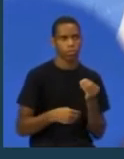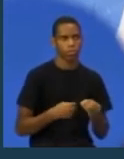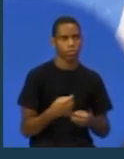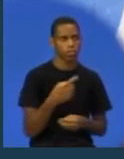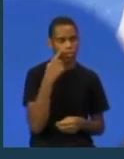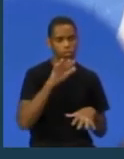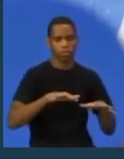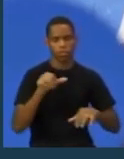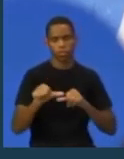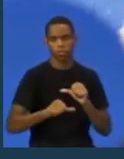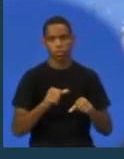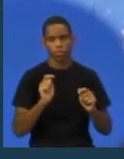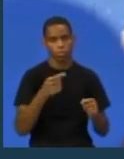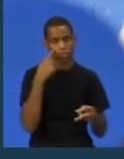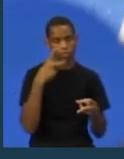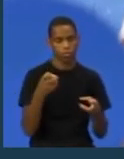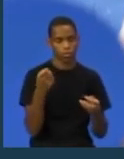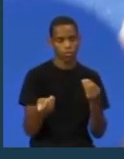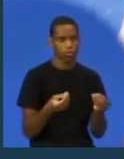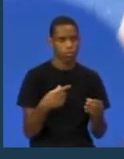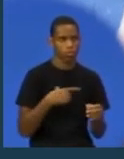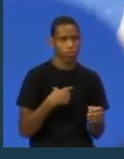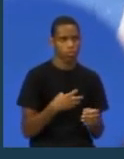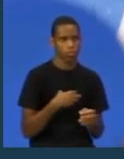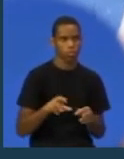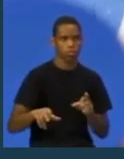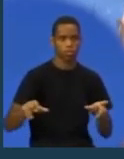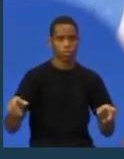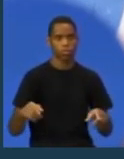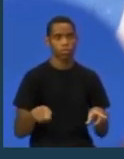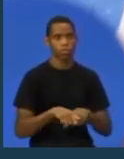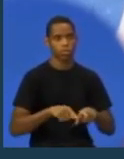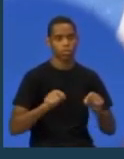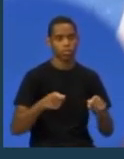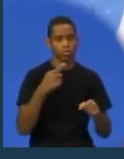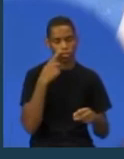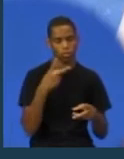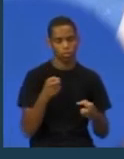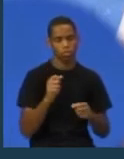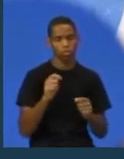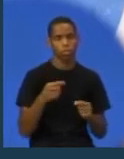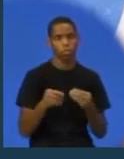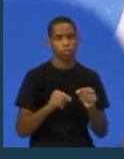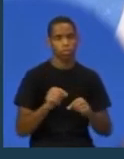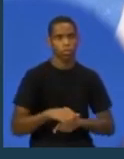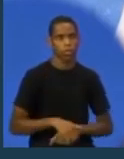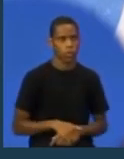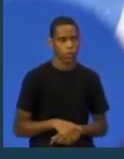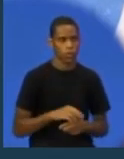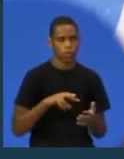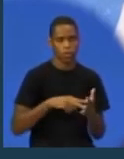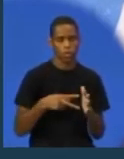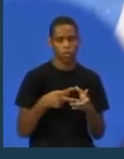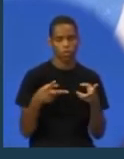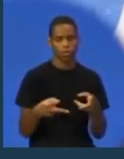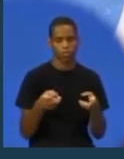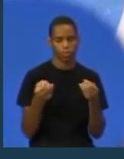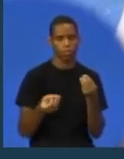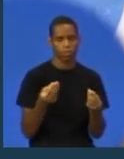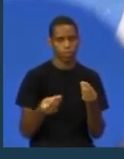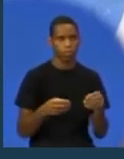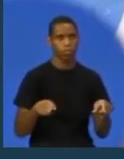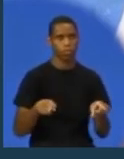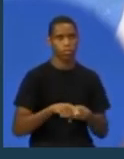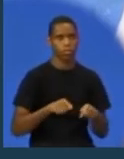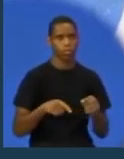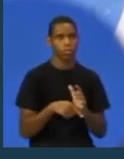determinada variável, você consegue visualizar esse comportamento e, consequentemente, você consegue interpretar melhor um resultado